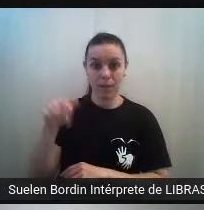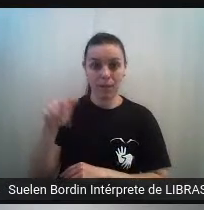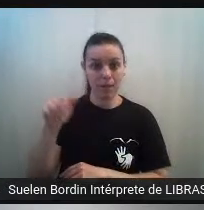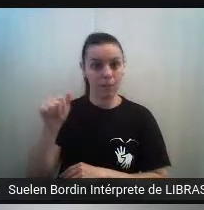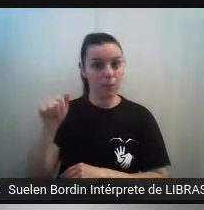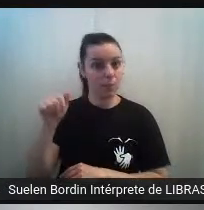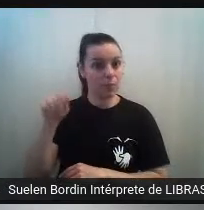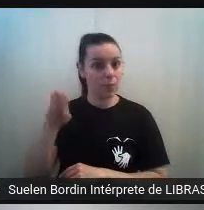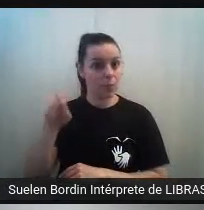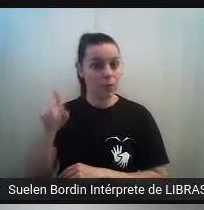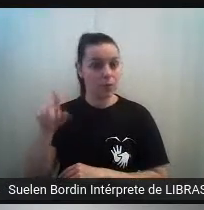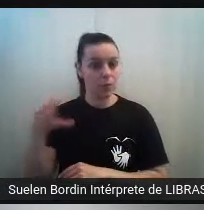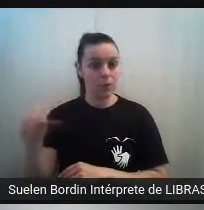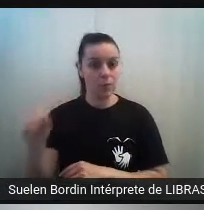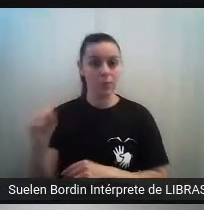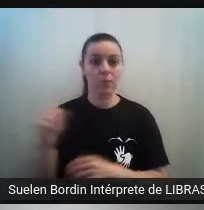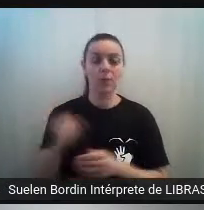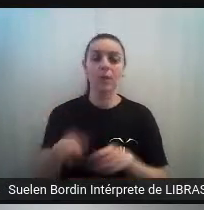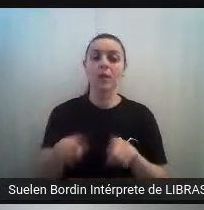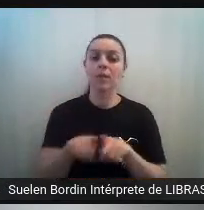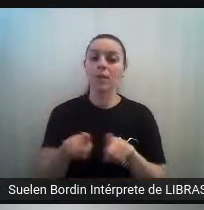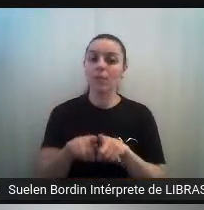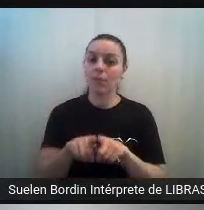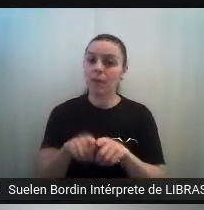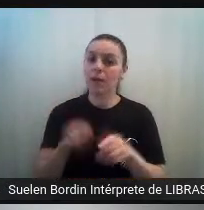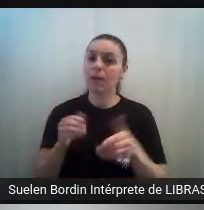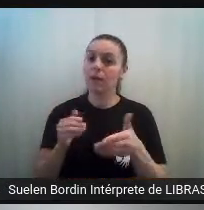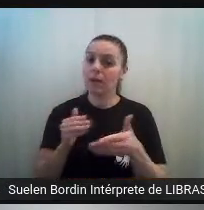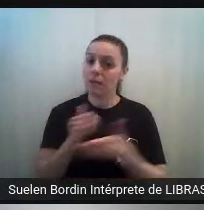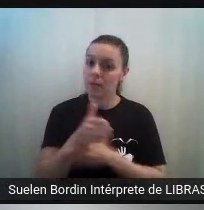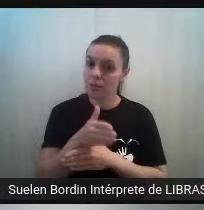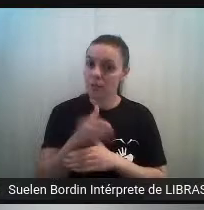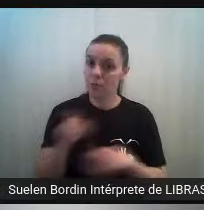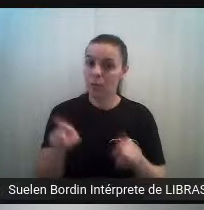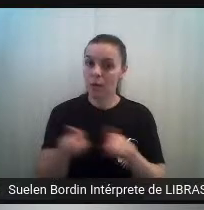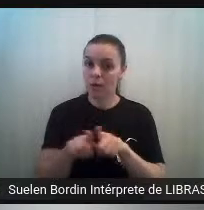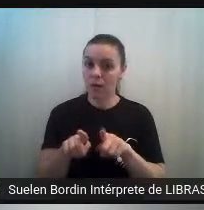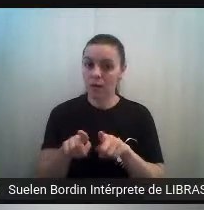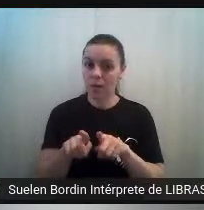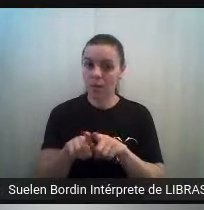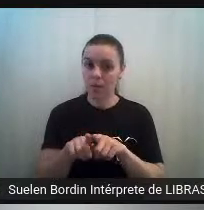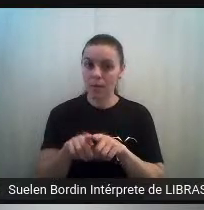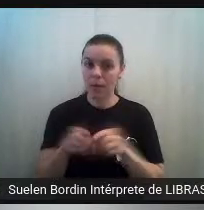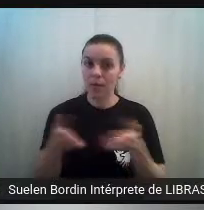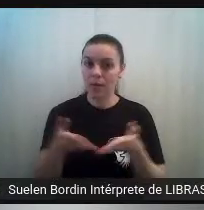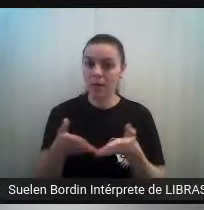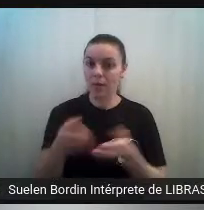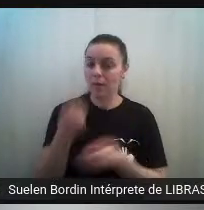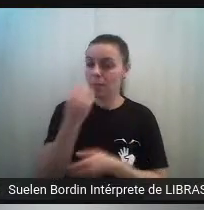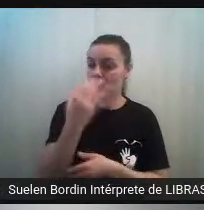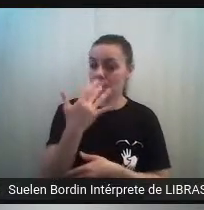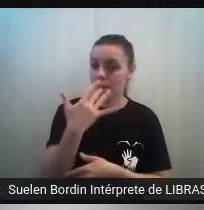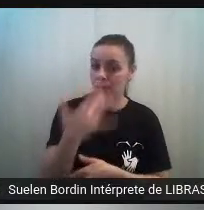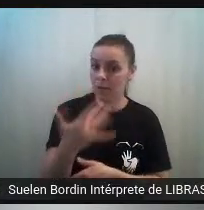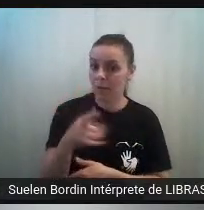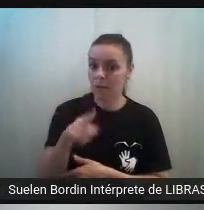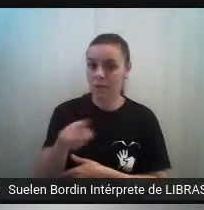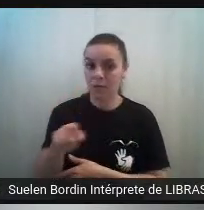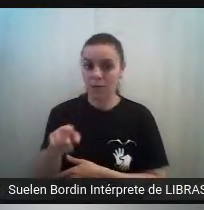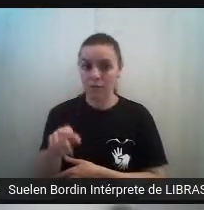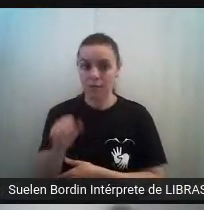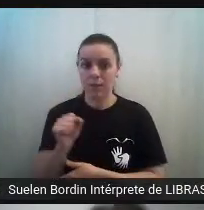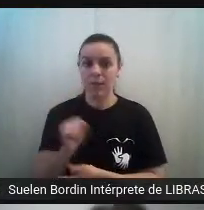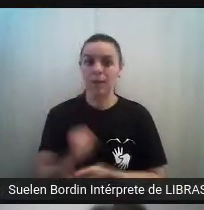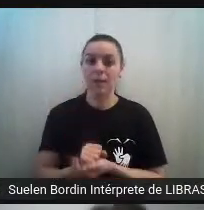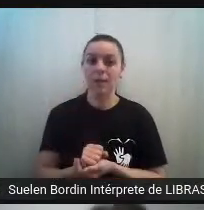da Universidade Federal do Pernambuco. Então, aí, Leilane, boa tarde para você. É um grande prazer estar com